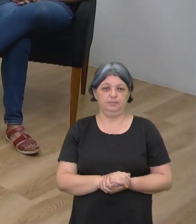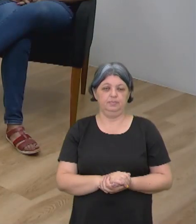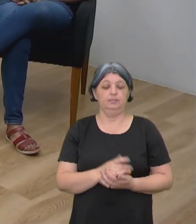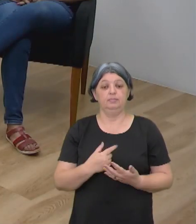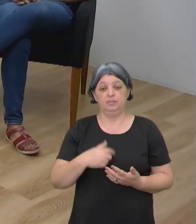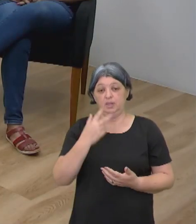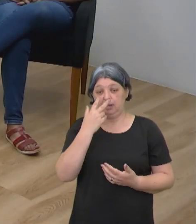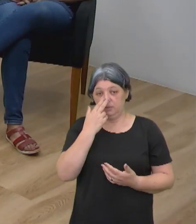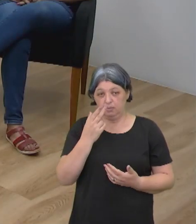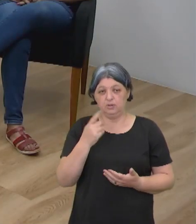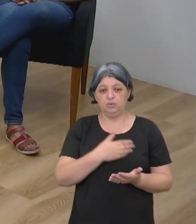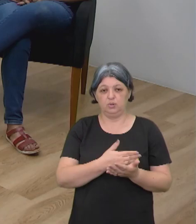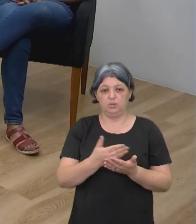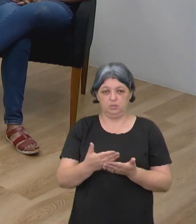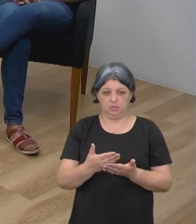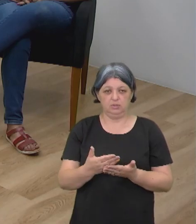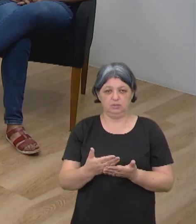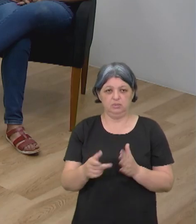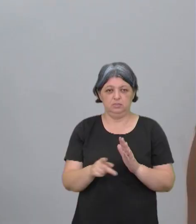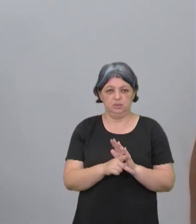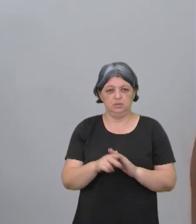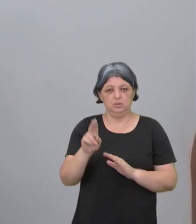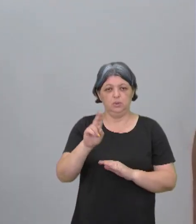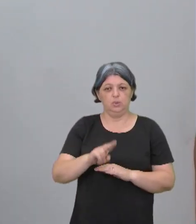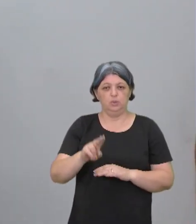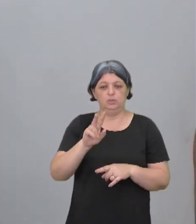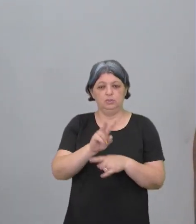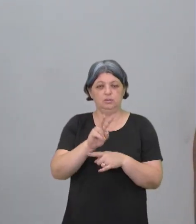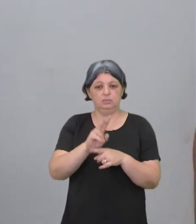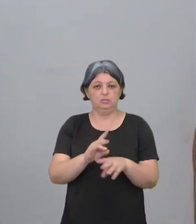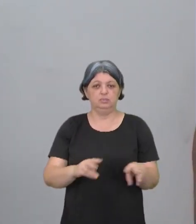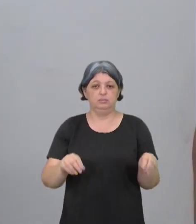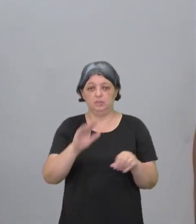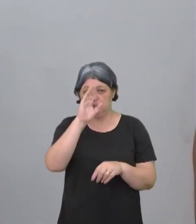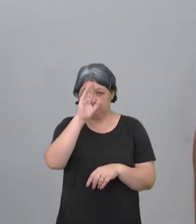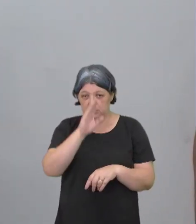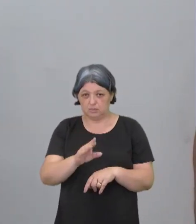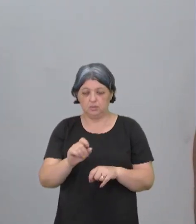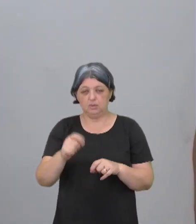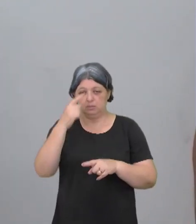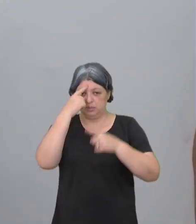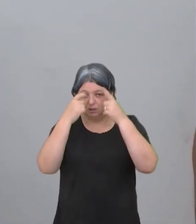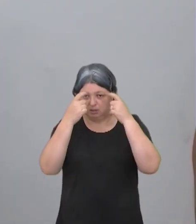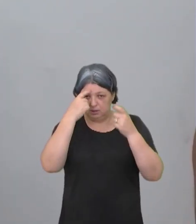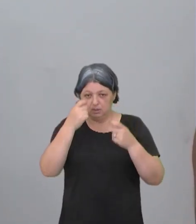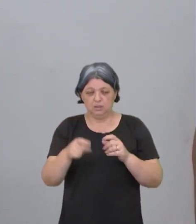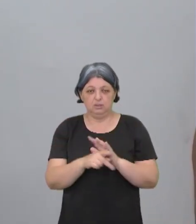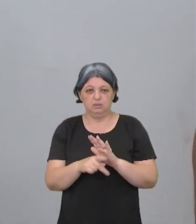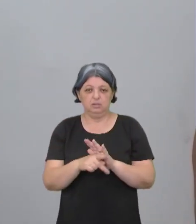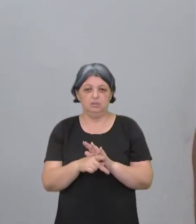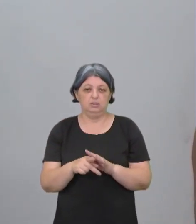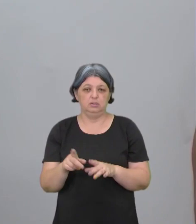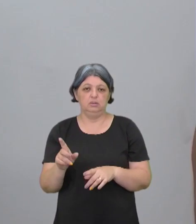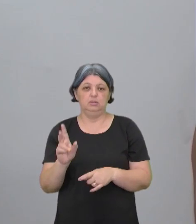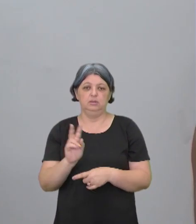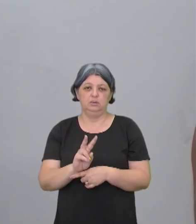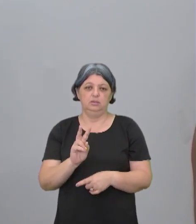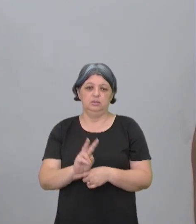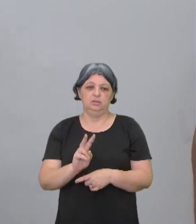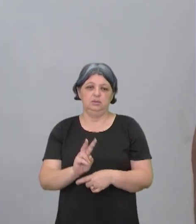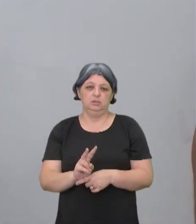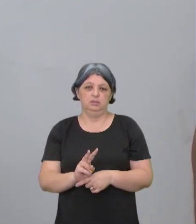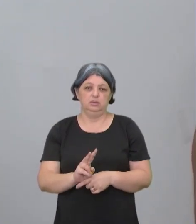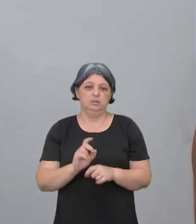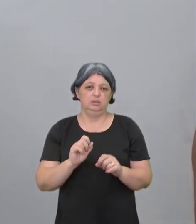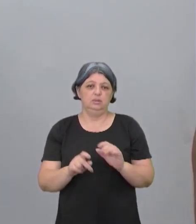a gente começou aí os estudos de conservação do solo, principalmente trazendo essa ideia de que quando a gente fala sobre conservar, a gente não tem que